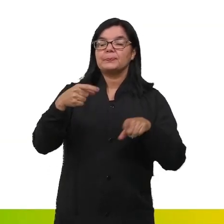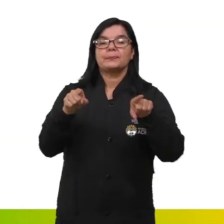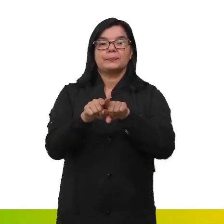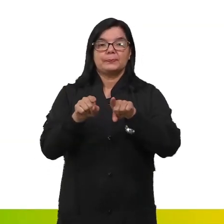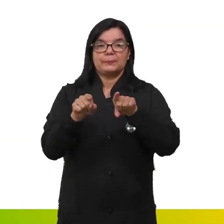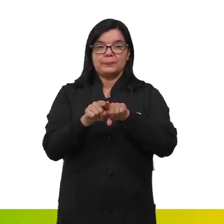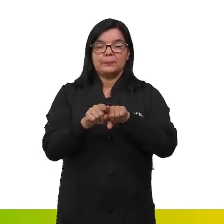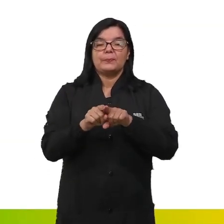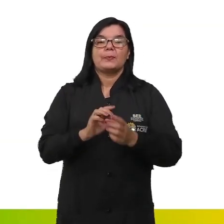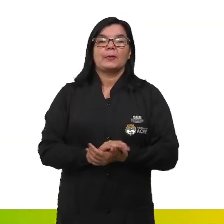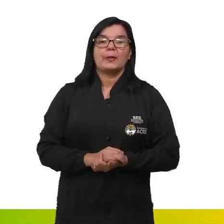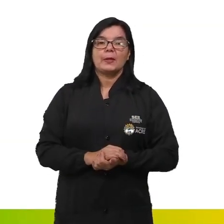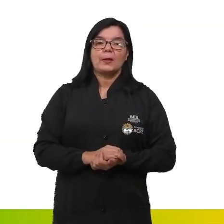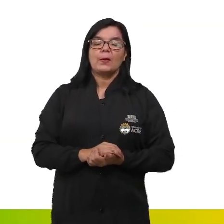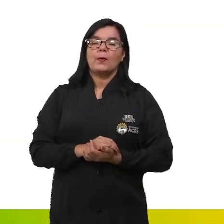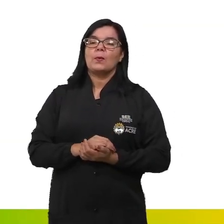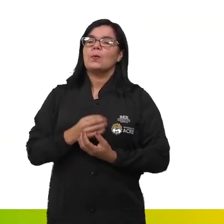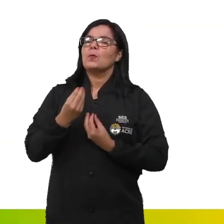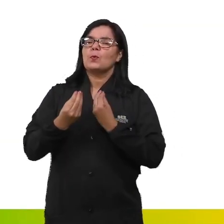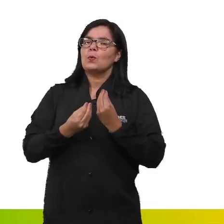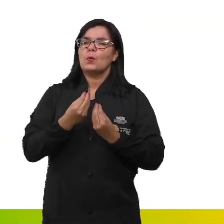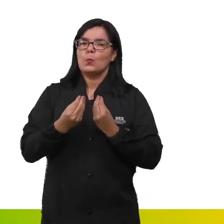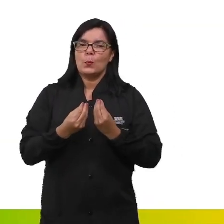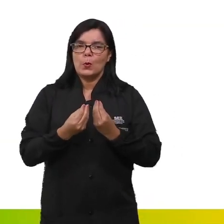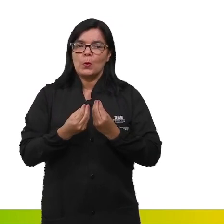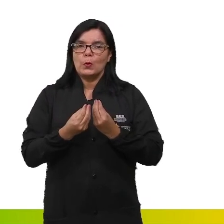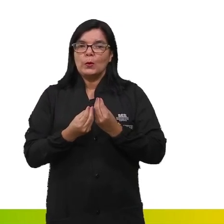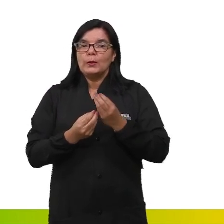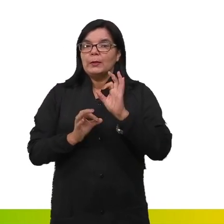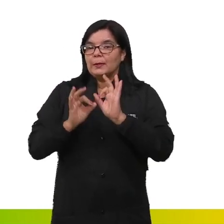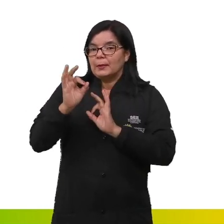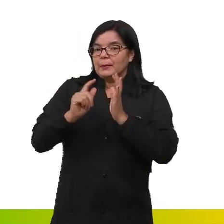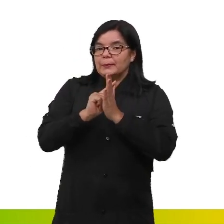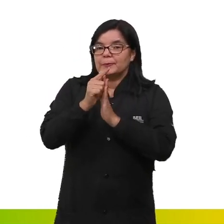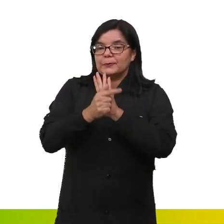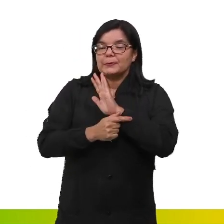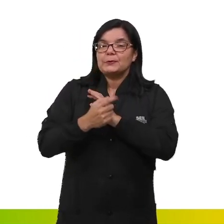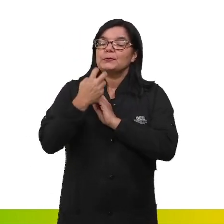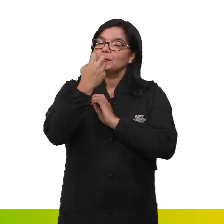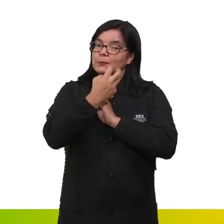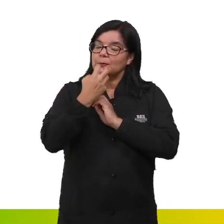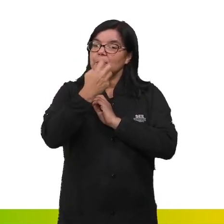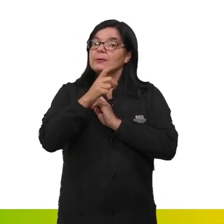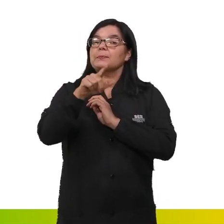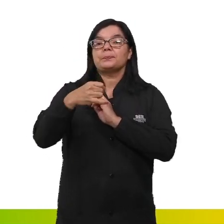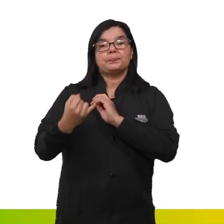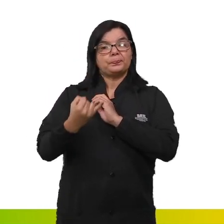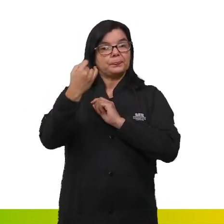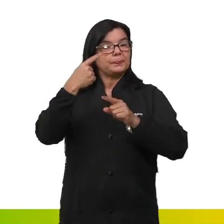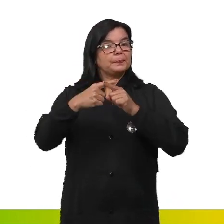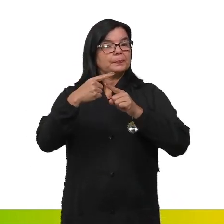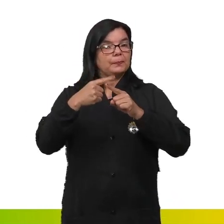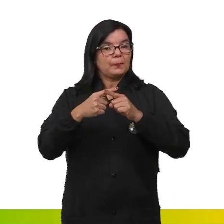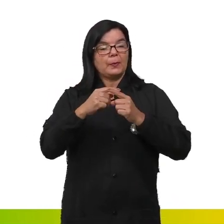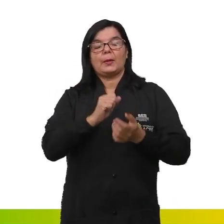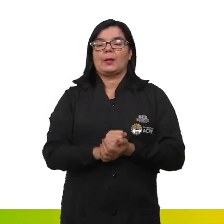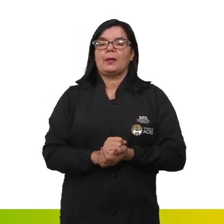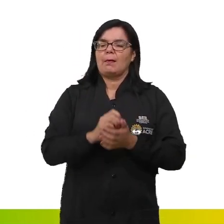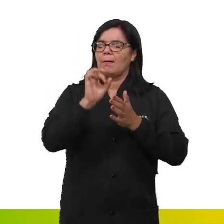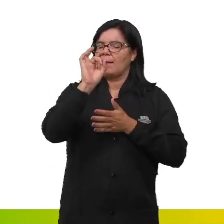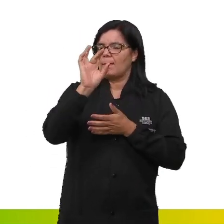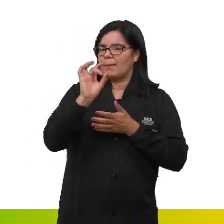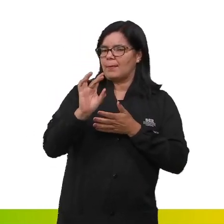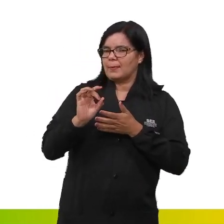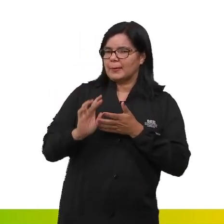pessoal, é a forma composicional de gêneros orais. Isso aqui é importante por quê? Porque